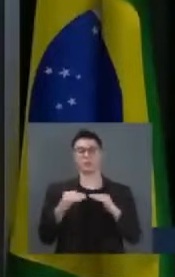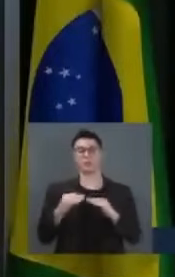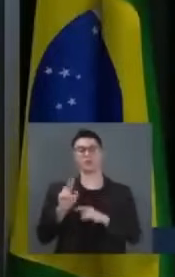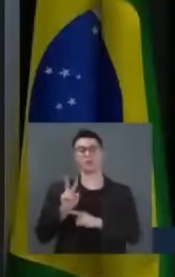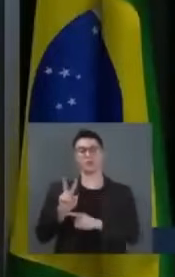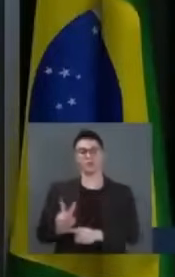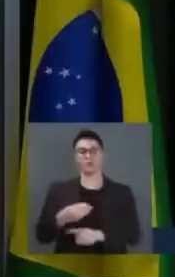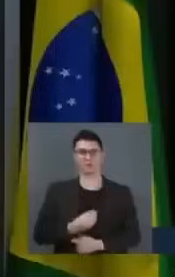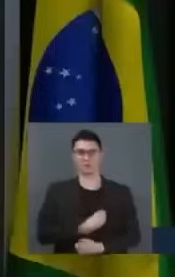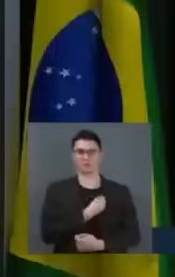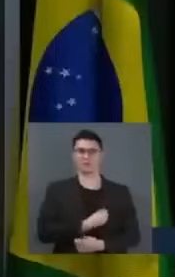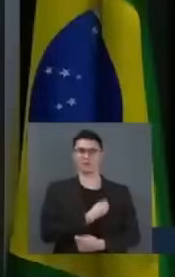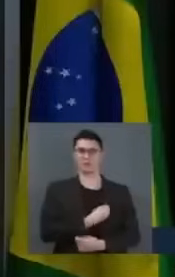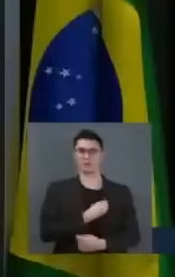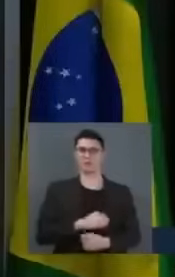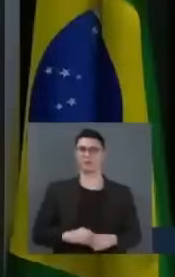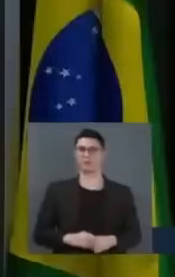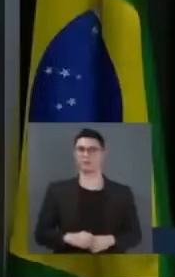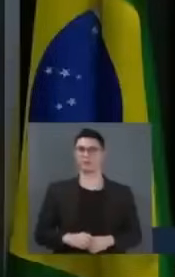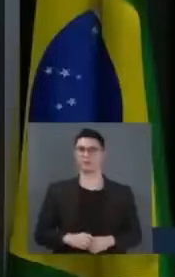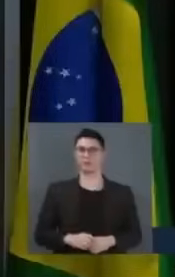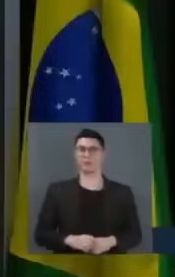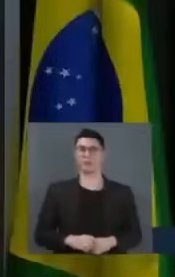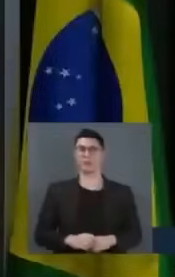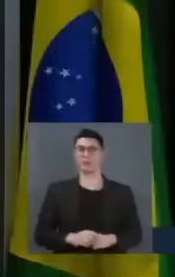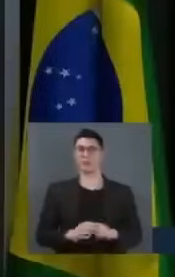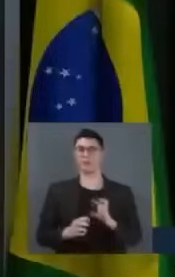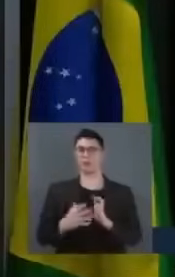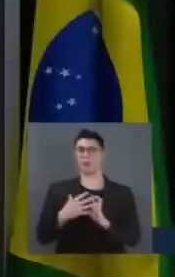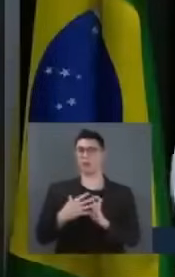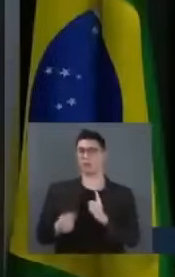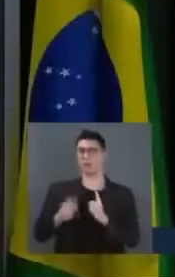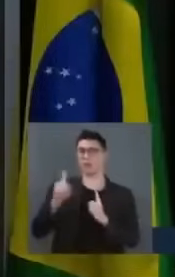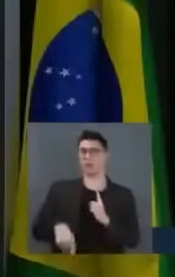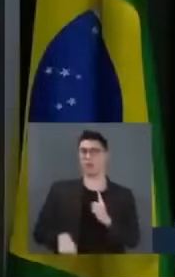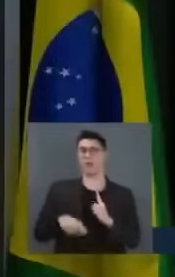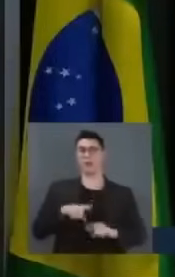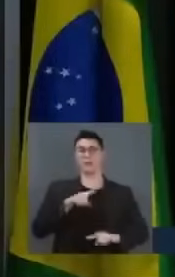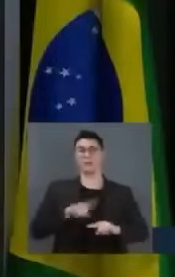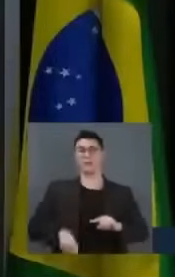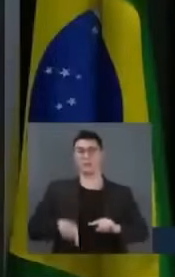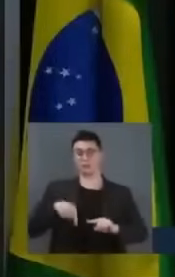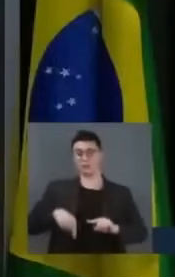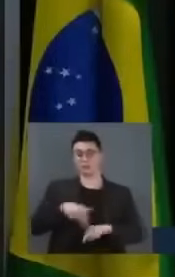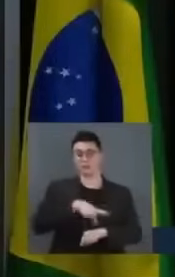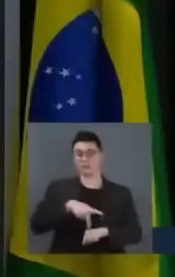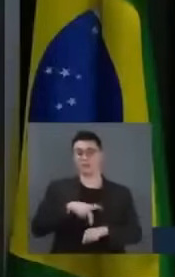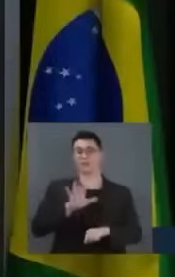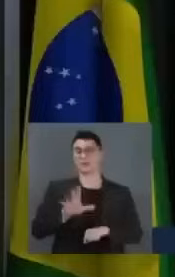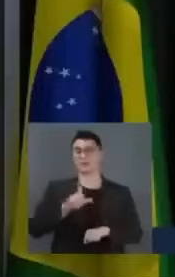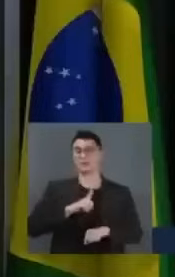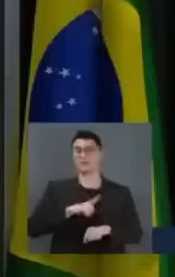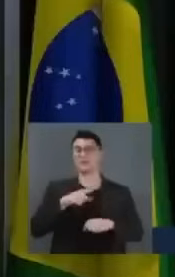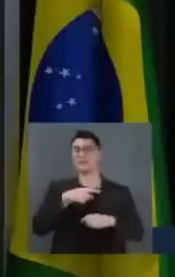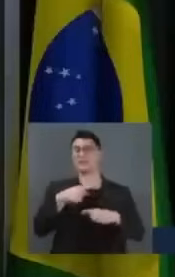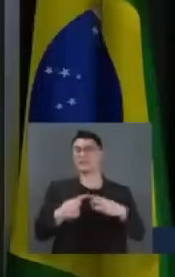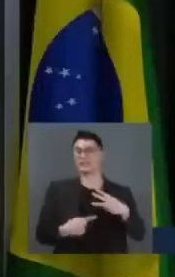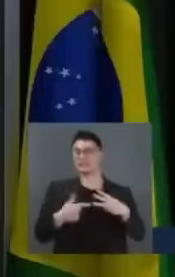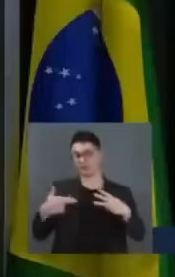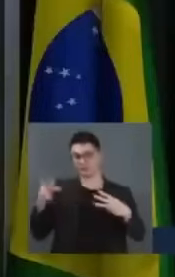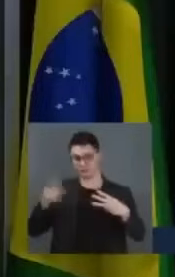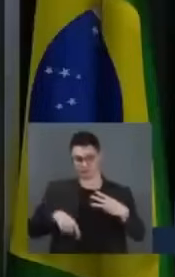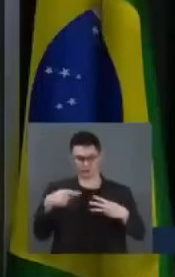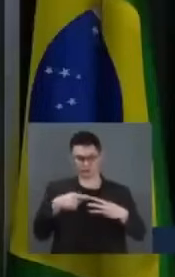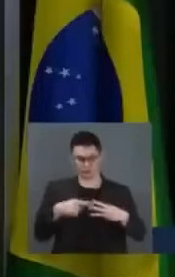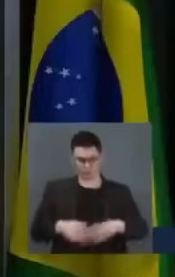bancada feminina é a favor da vida e o aborto é proibido no nosso país com 3 exceções, dificílimas: o